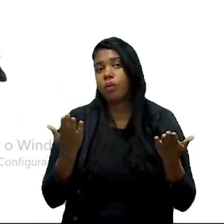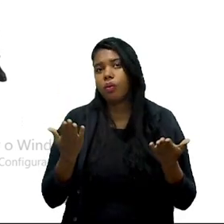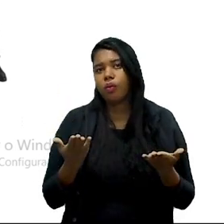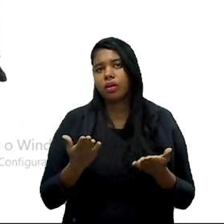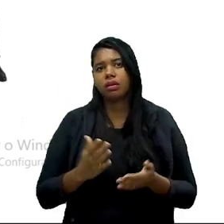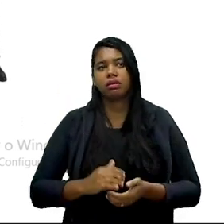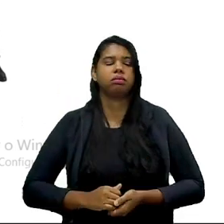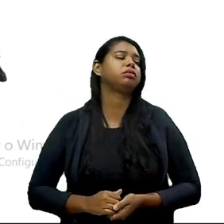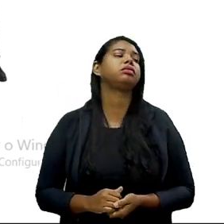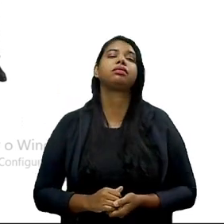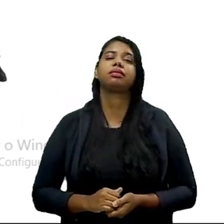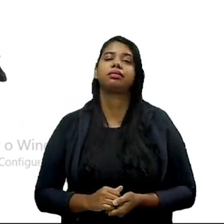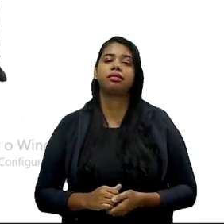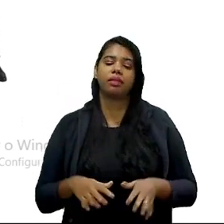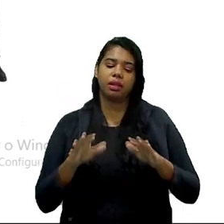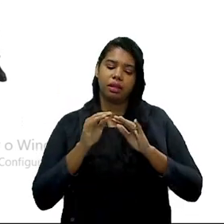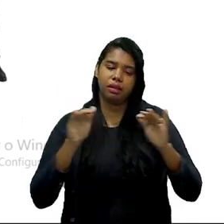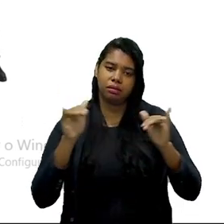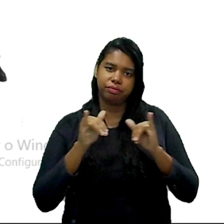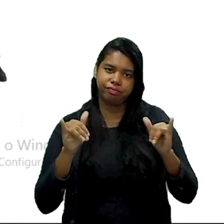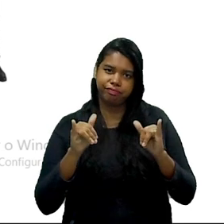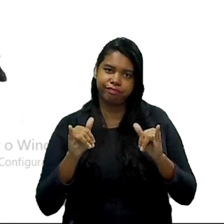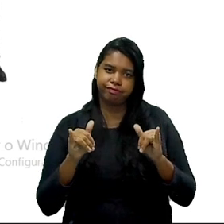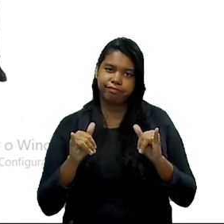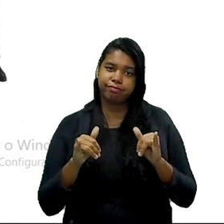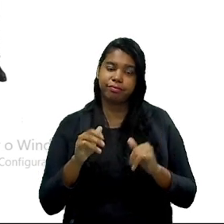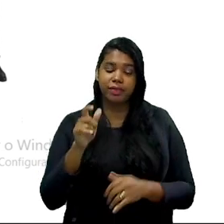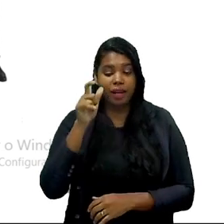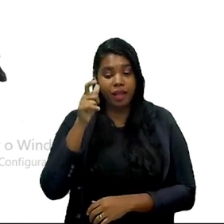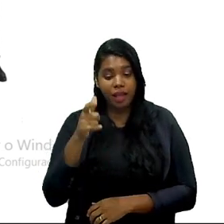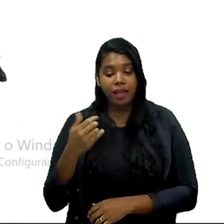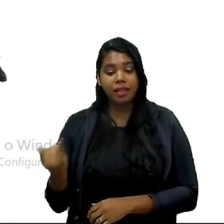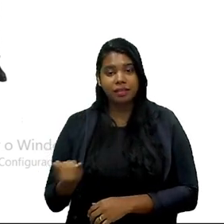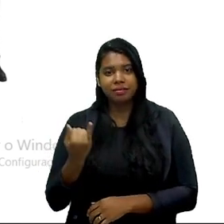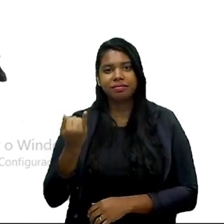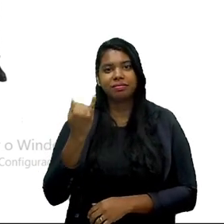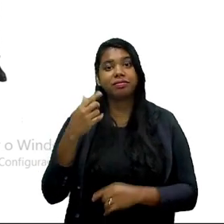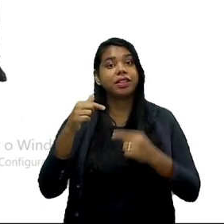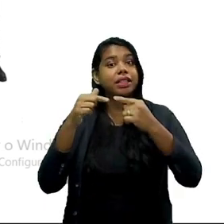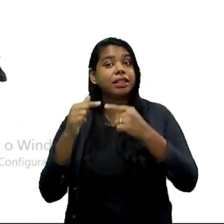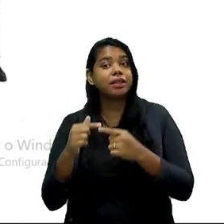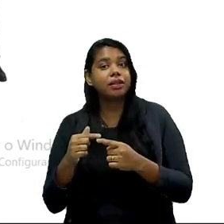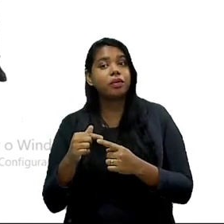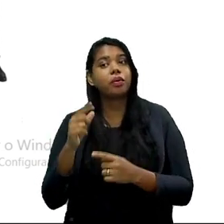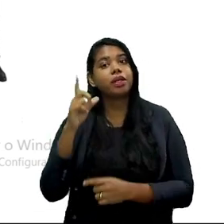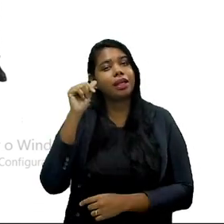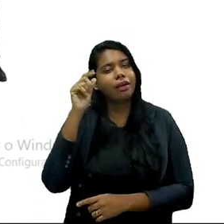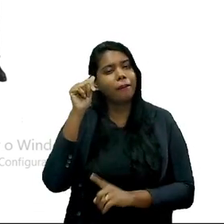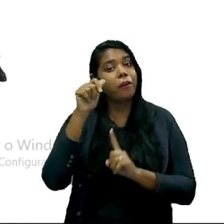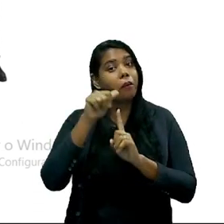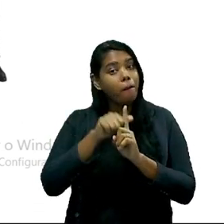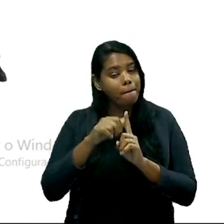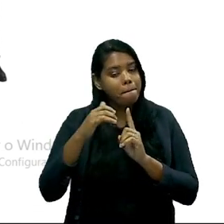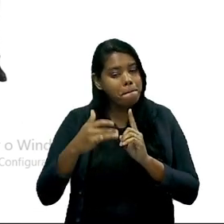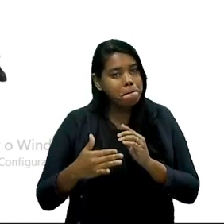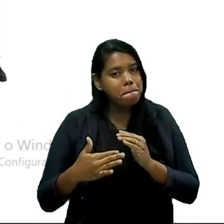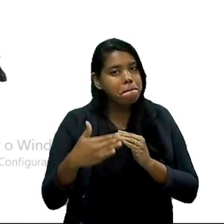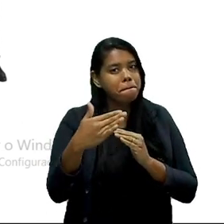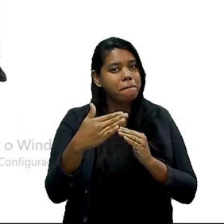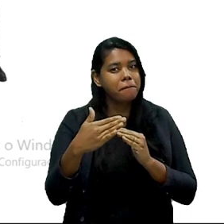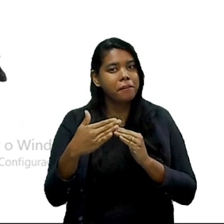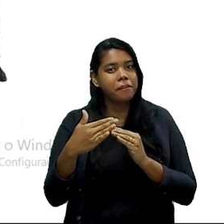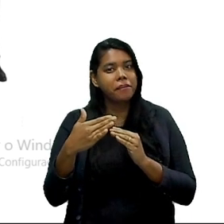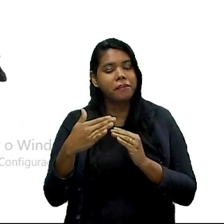nesse caso, essa informação vai ser interessante para ele saber, de acordo com quanto ele apurou no mês, ele teve um custo